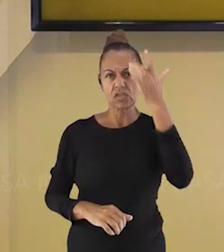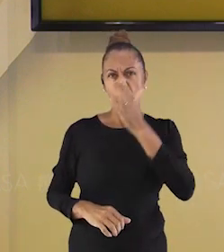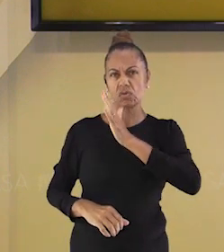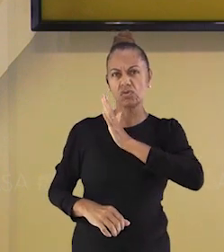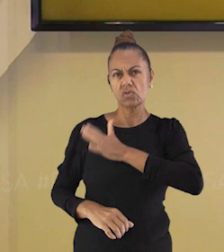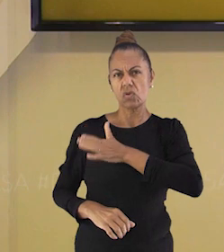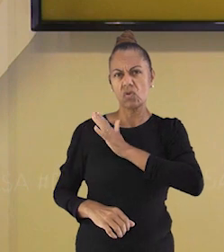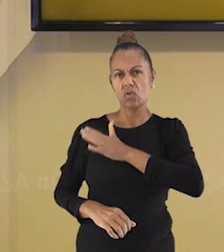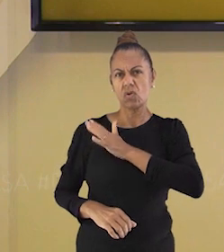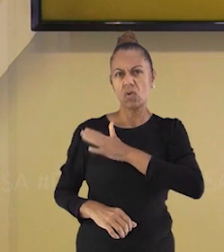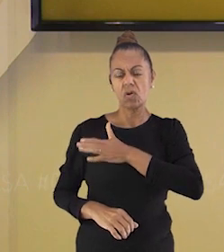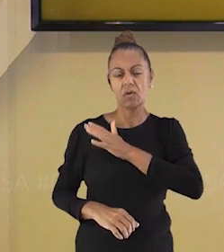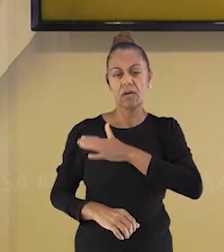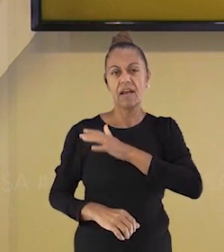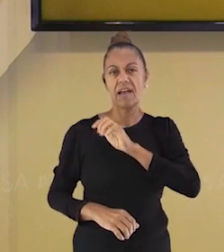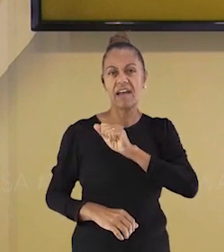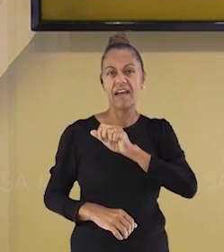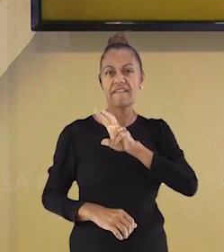Cardiovasculares,